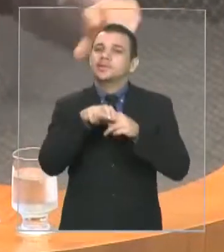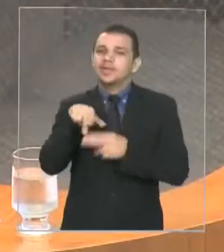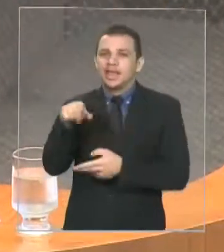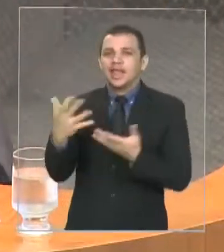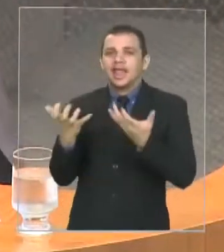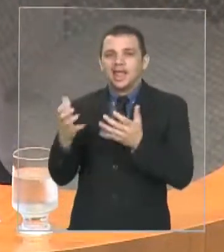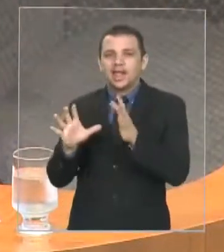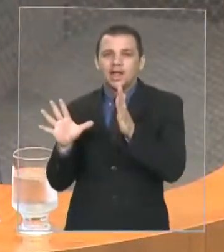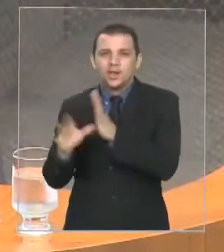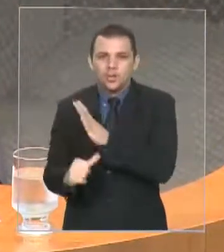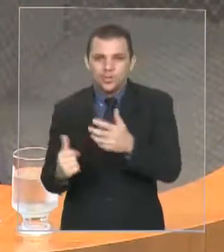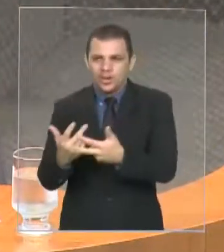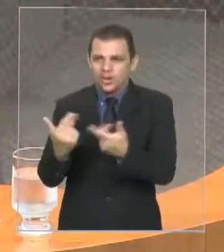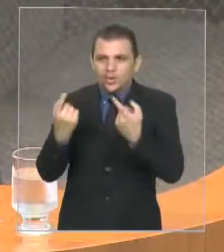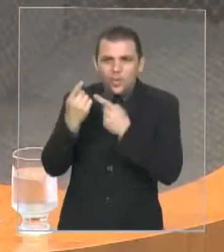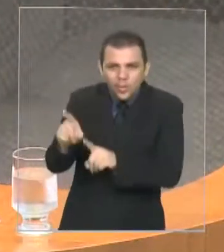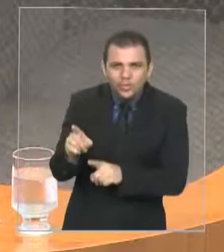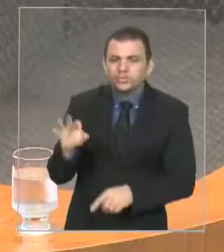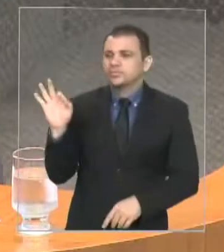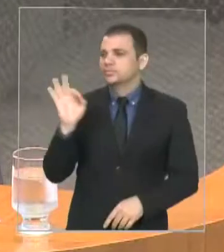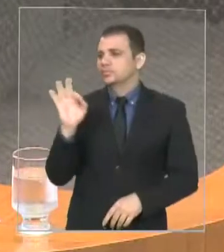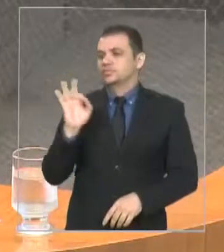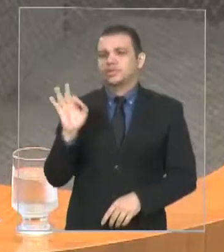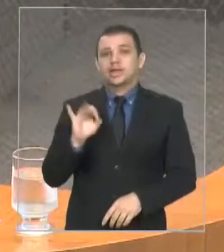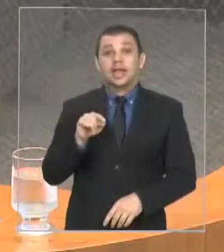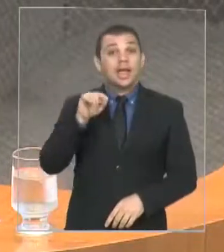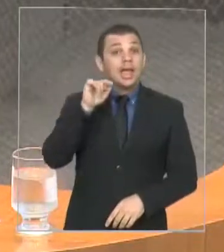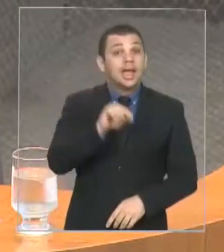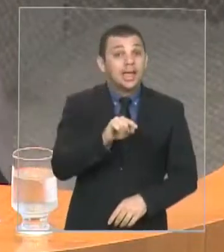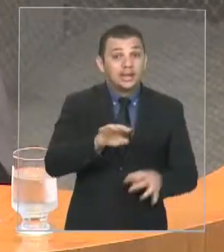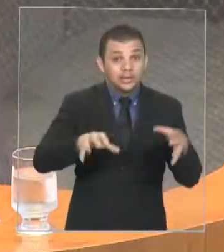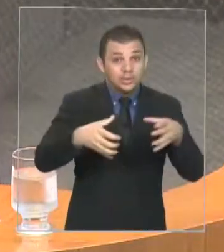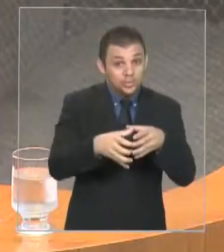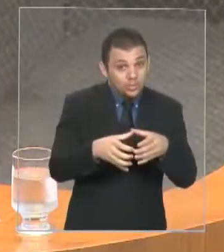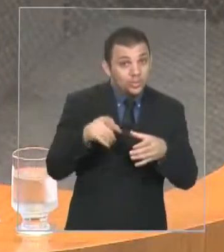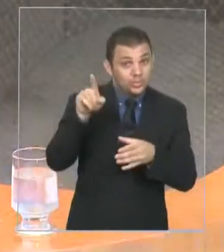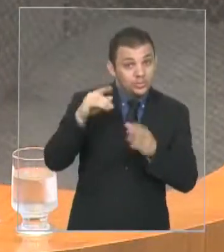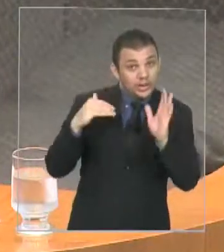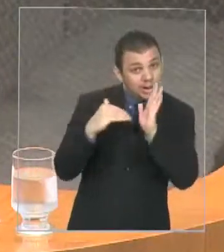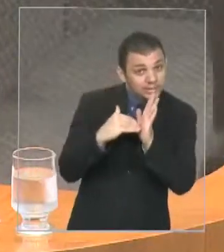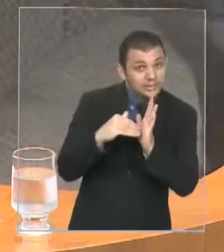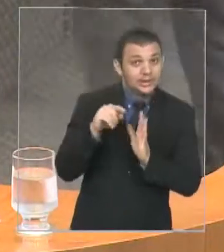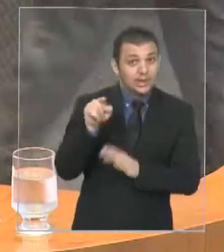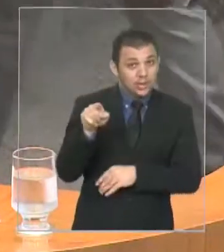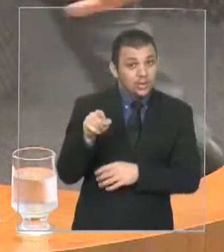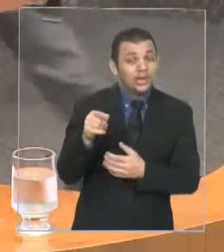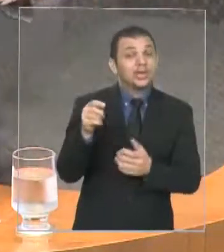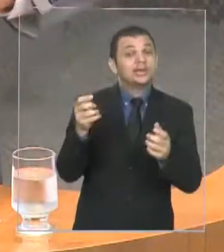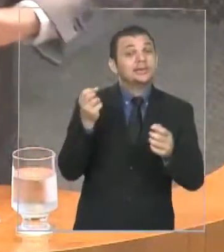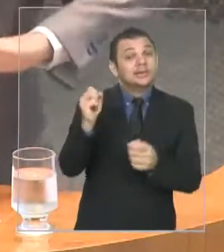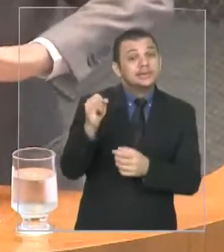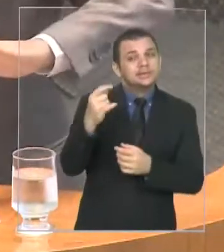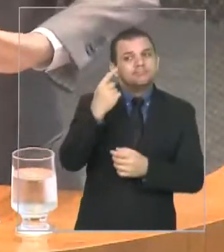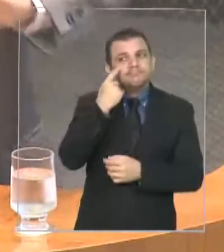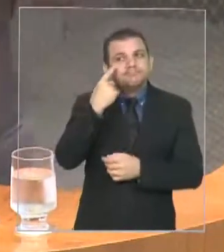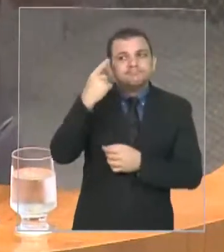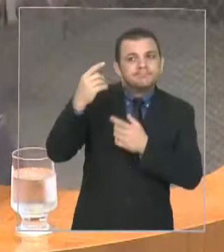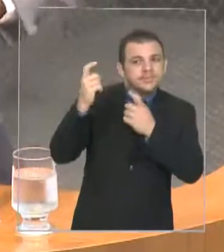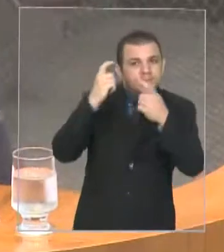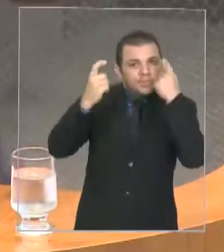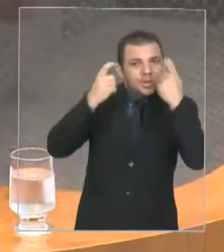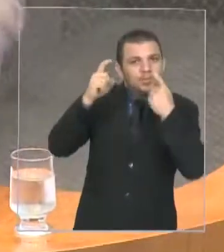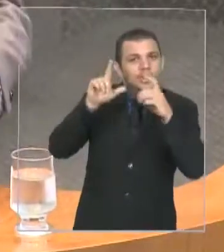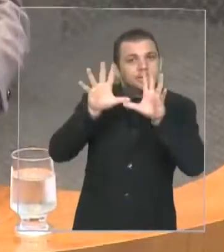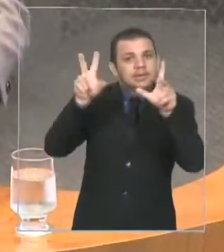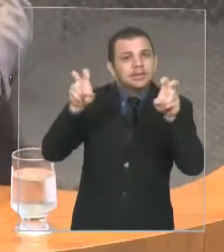corrupção, eles já tinham derrubado o Temer há muito tempo. Mas o Temer está lá, se segurando, estribuchando, e ele